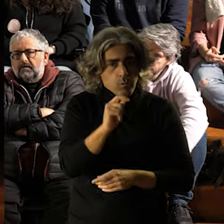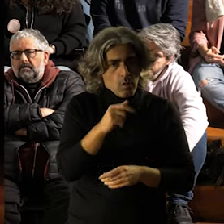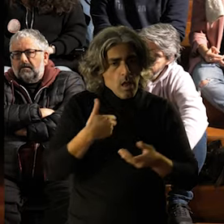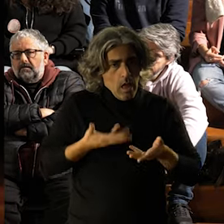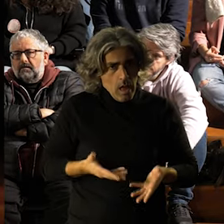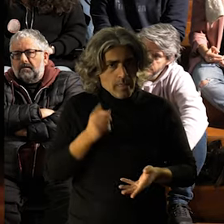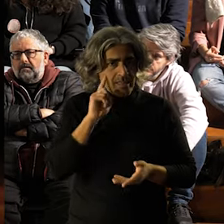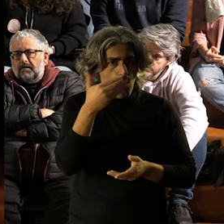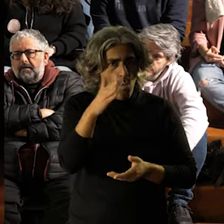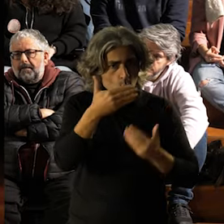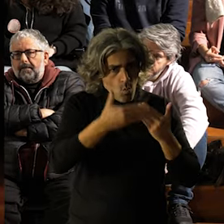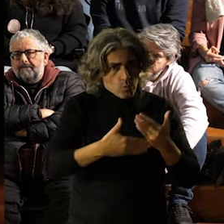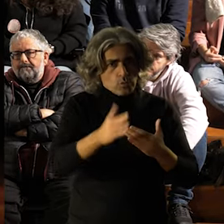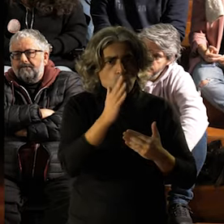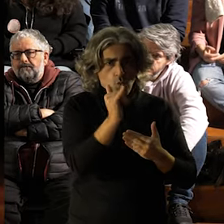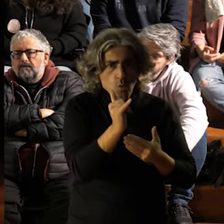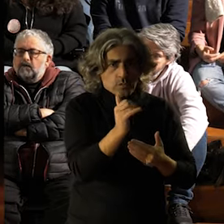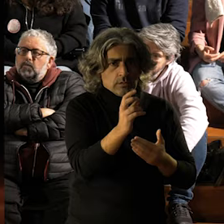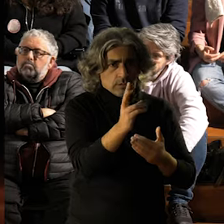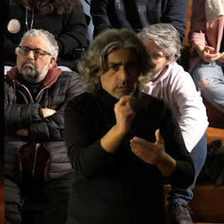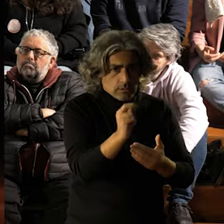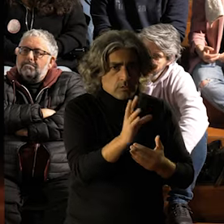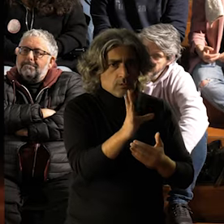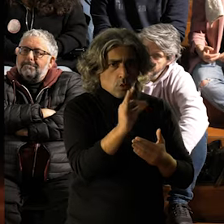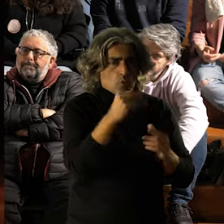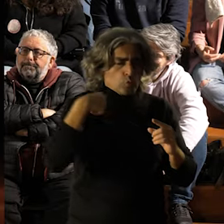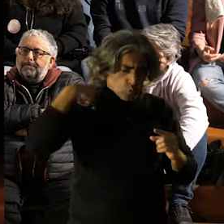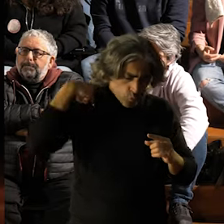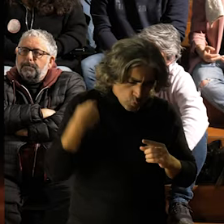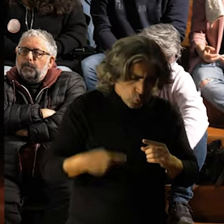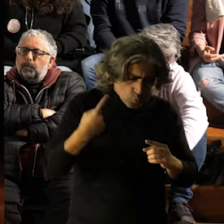estar cá no dia 11 e 12 e 13 e